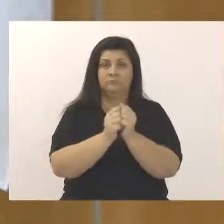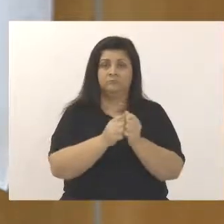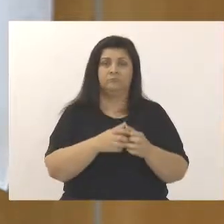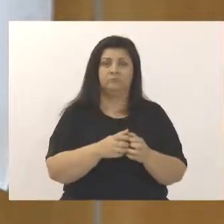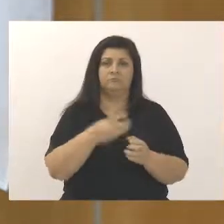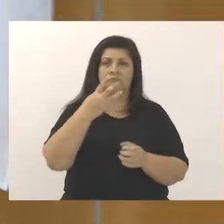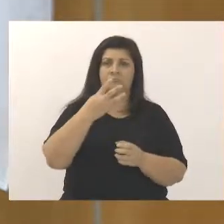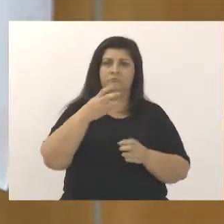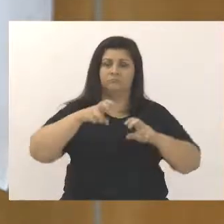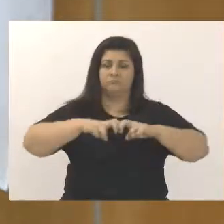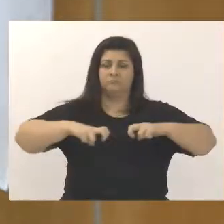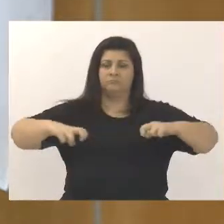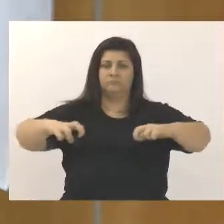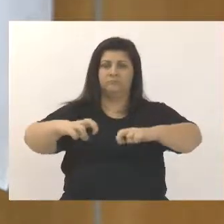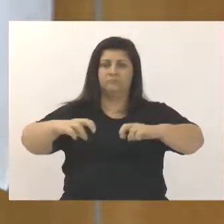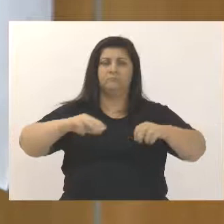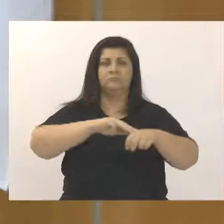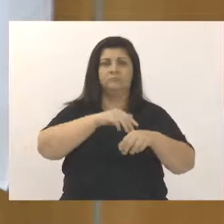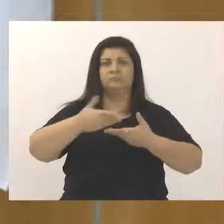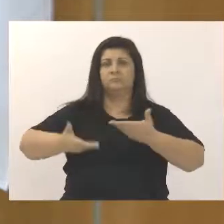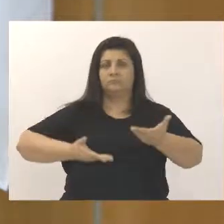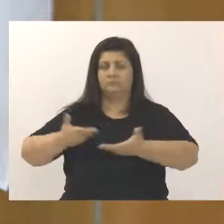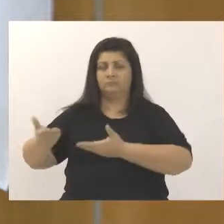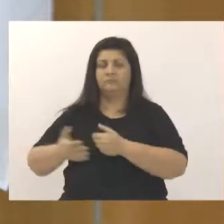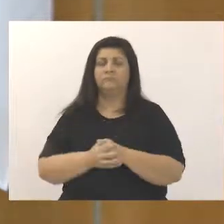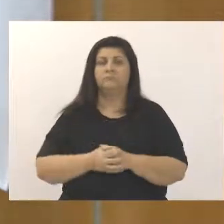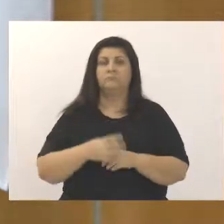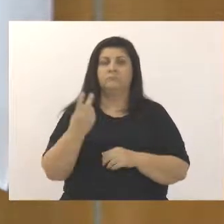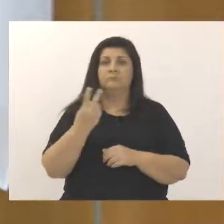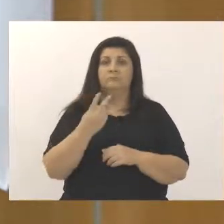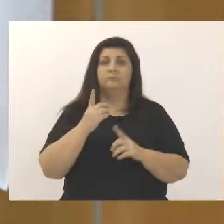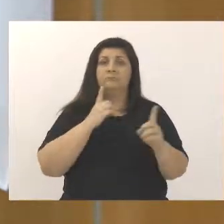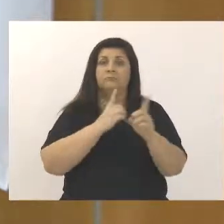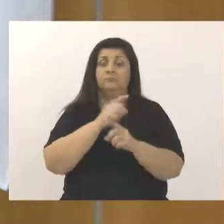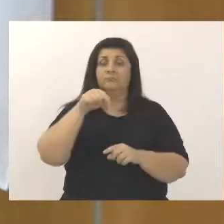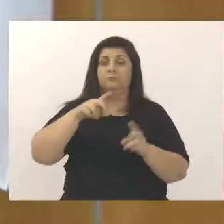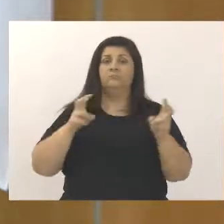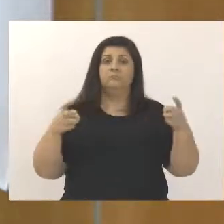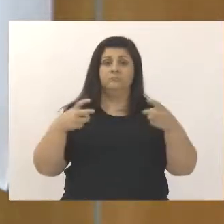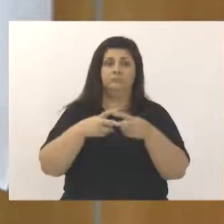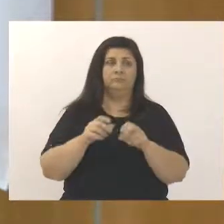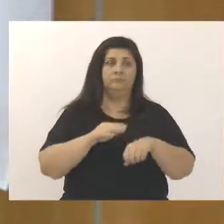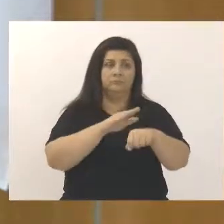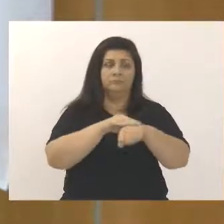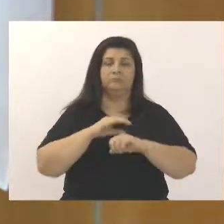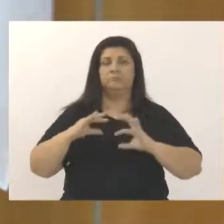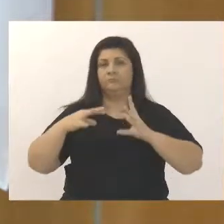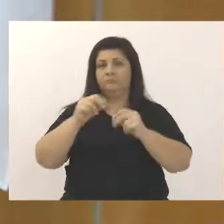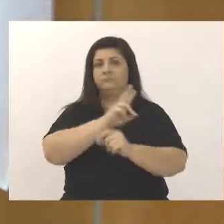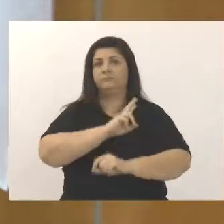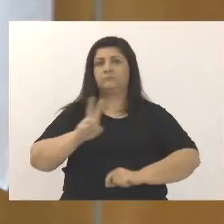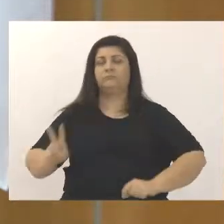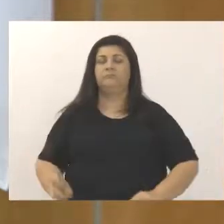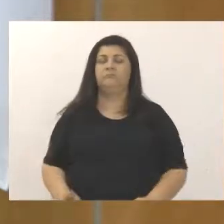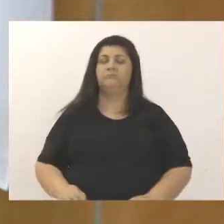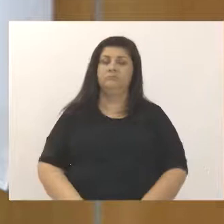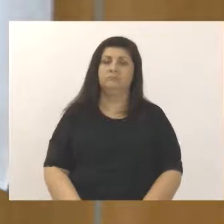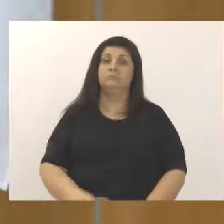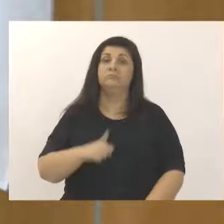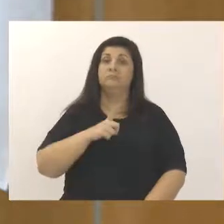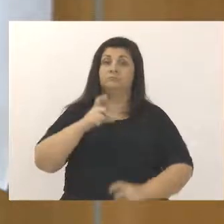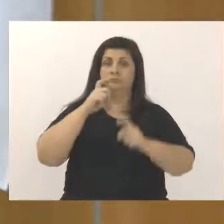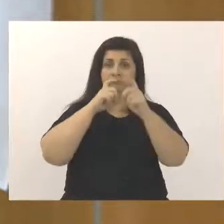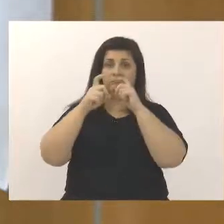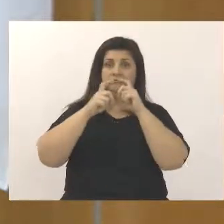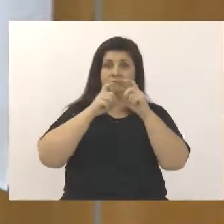de conversas, 2 encontros na Câmara Municipal, convidamos todos os vereadores e tivemos audiência